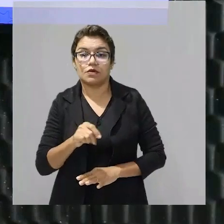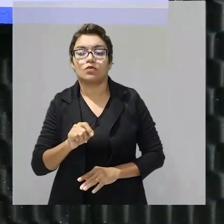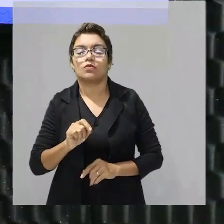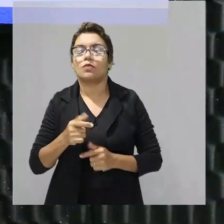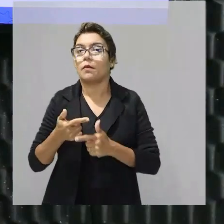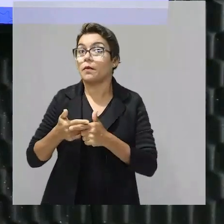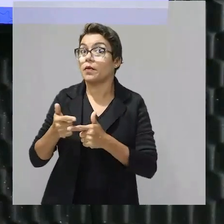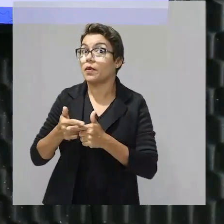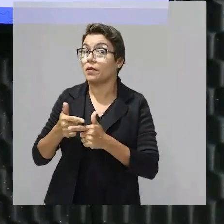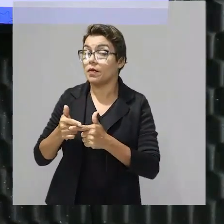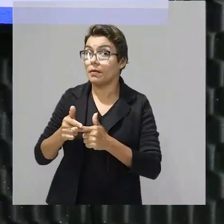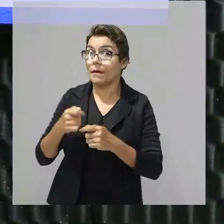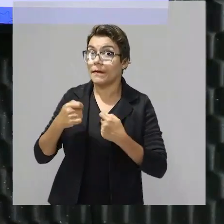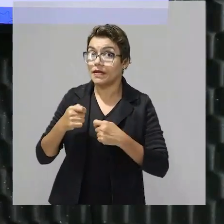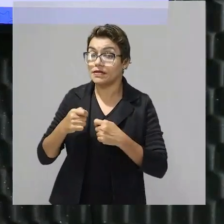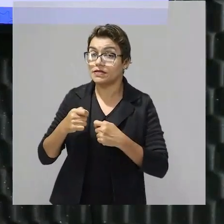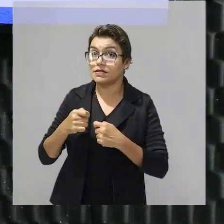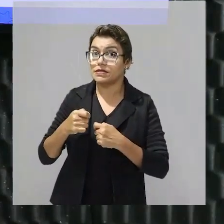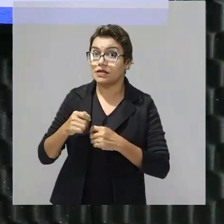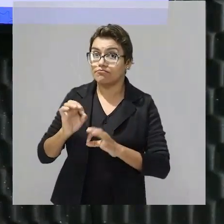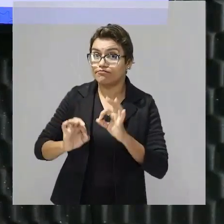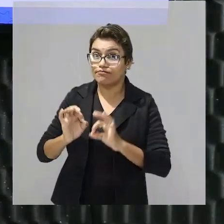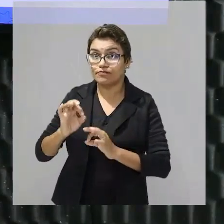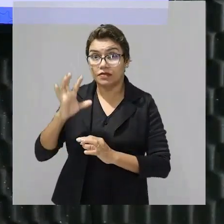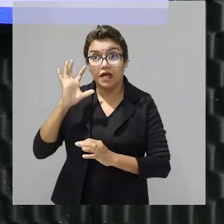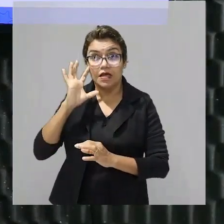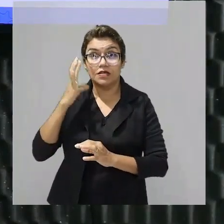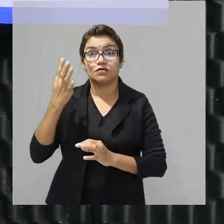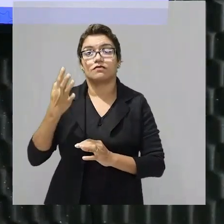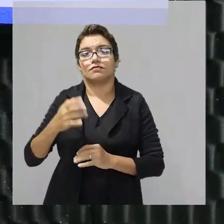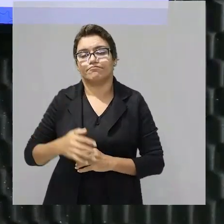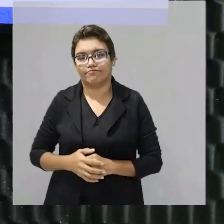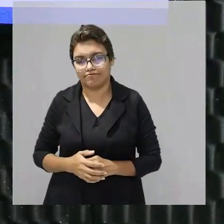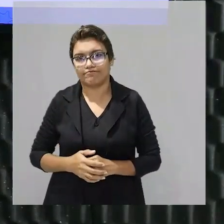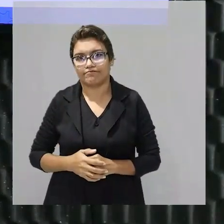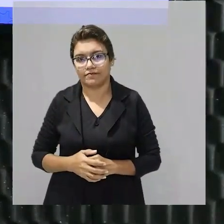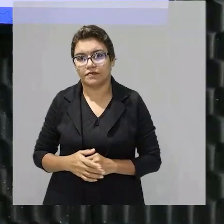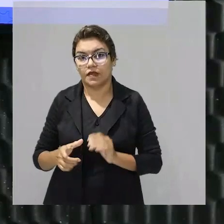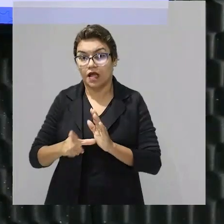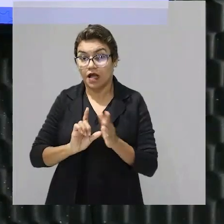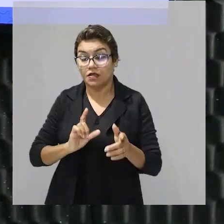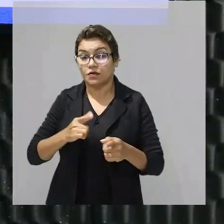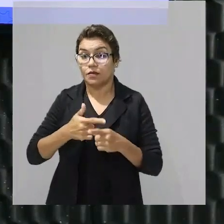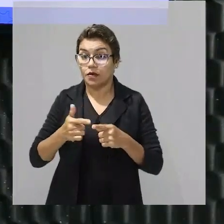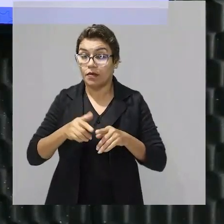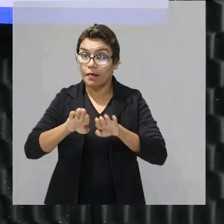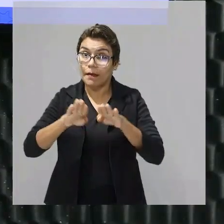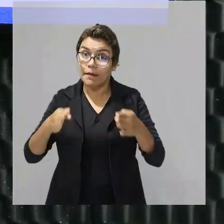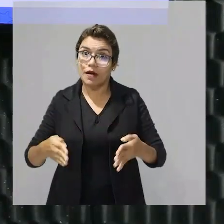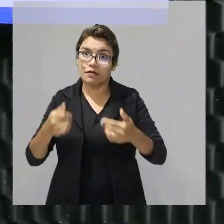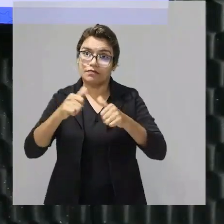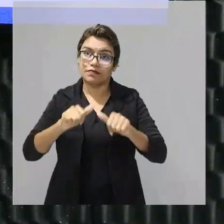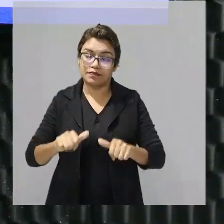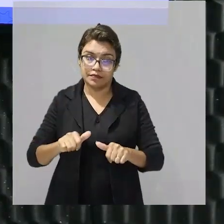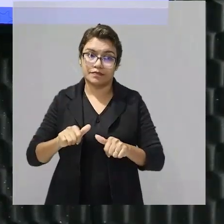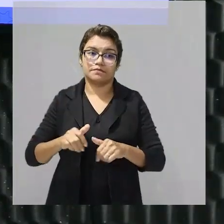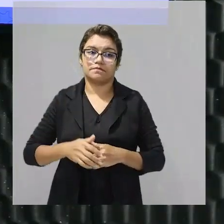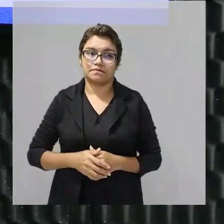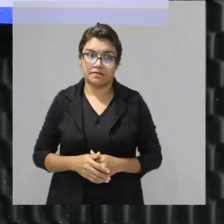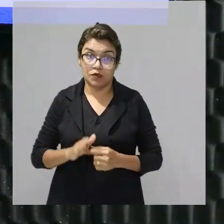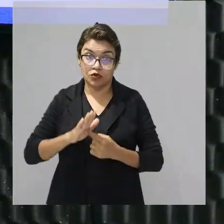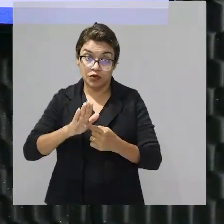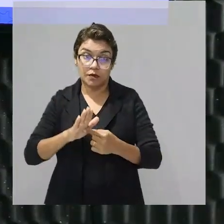200. Desse modo, se você não elaborar a proposta, sua nota máxima será 800 pontos, porque já vai perder ali